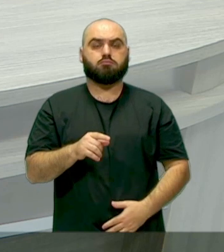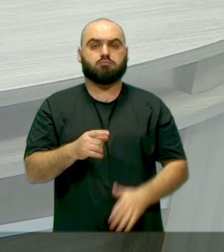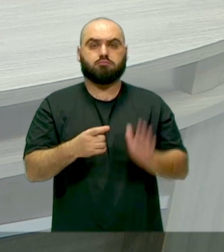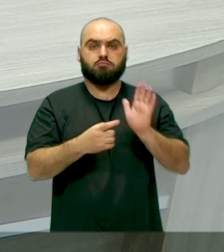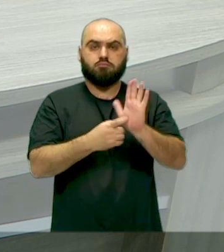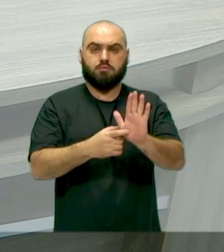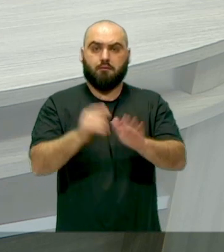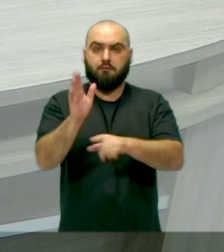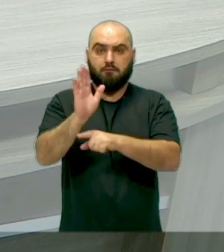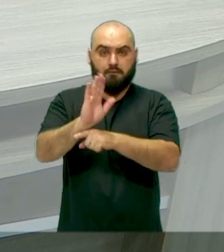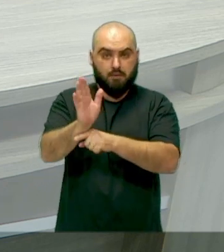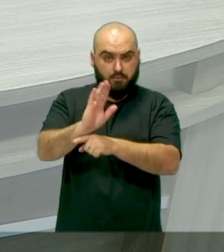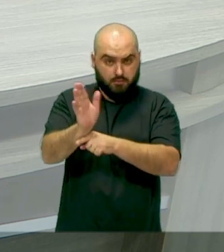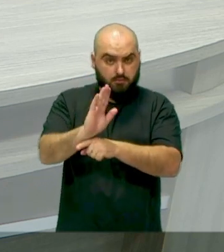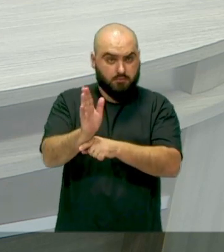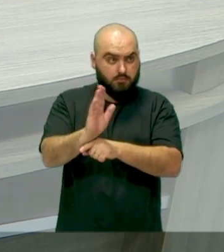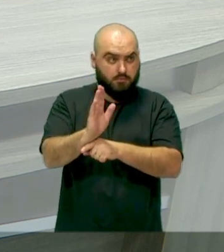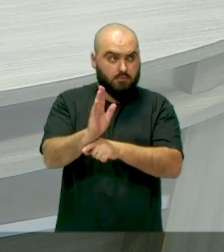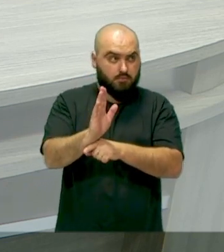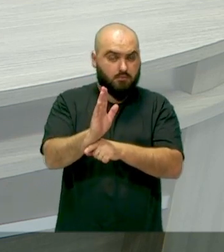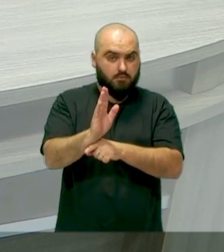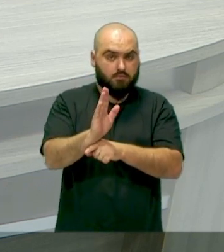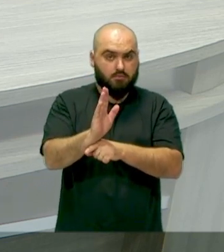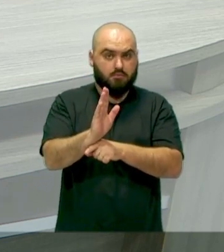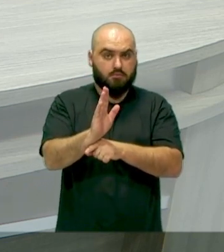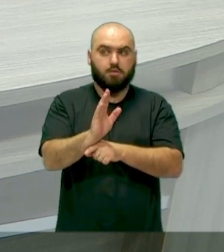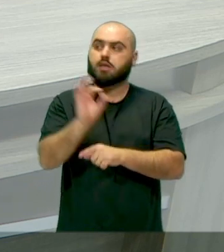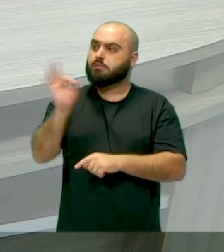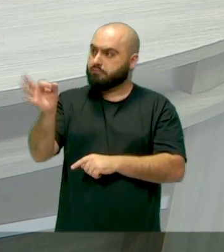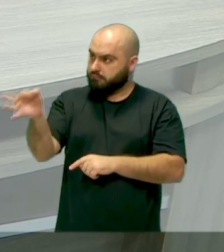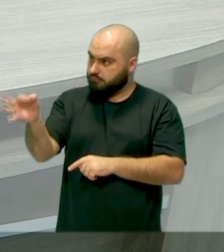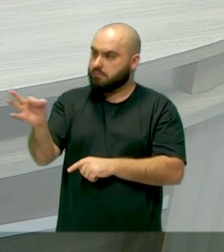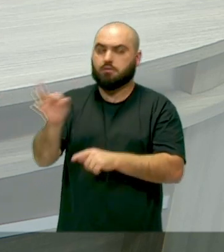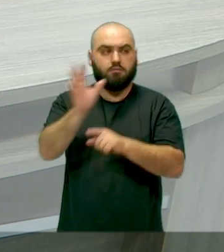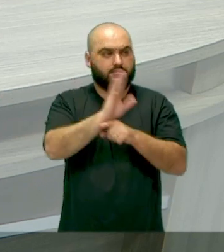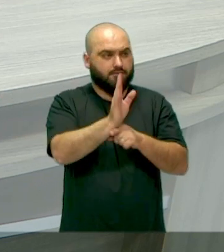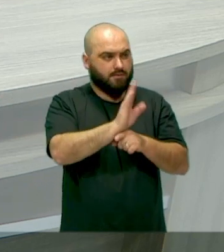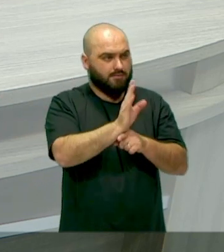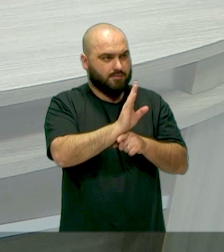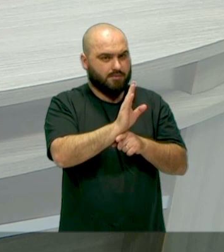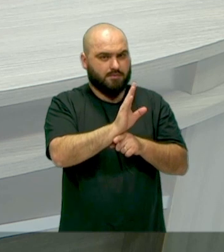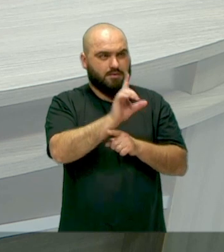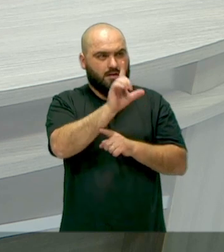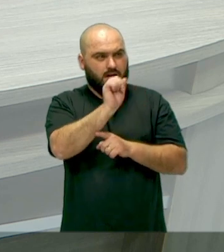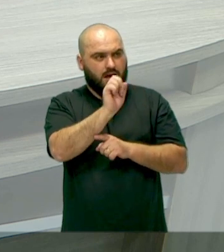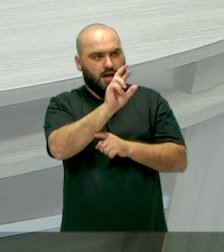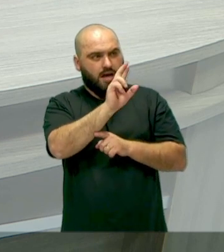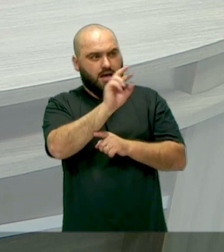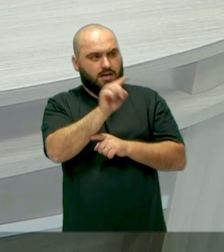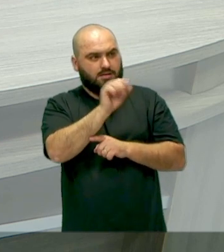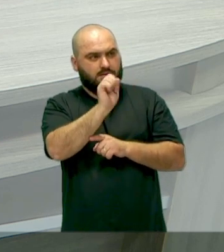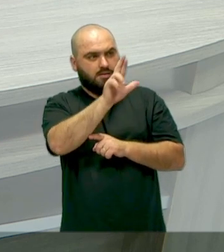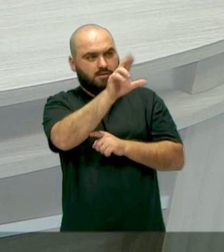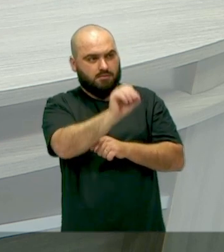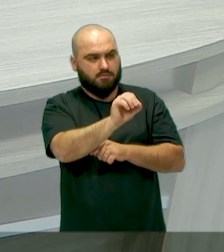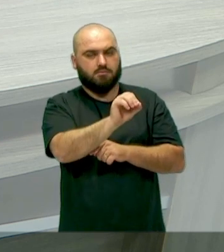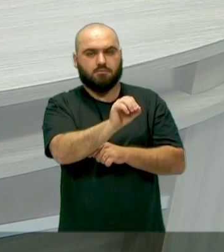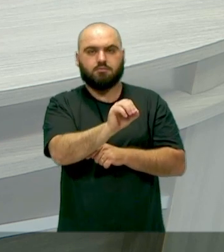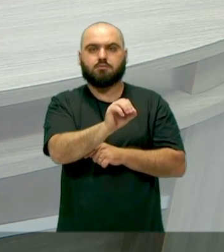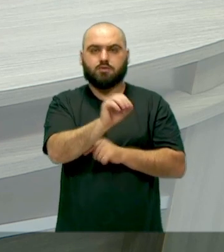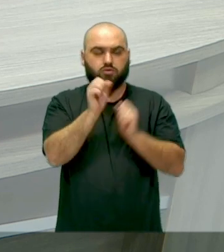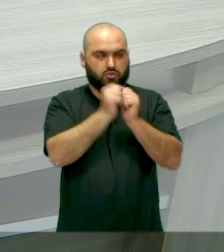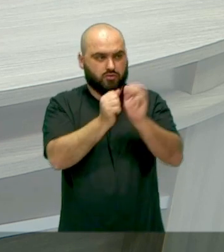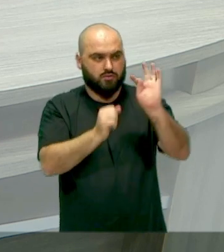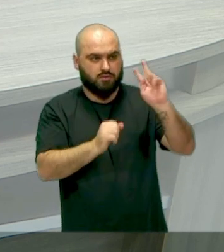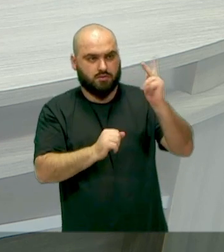de um filme que até foi feito, um filme que foi dirigido pelo Lázaro Ramos e que chama Thaís